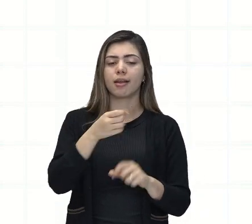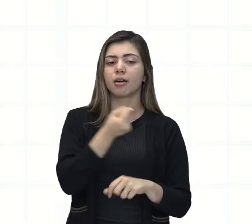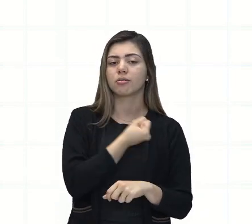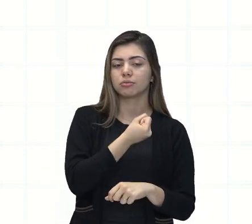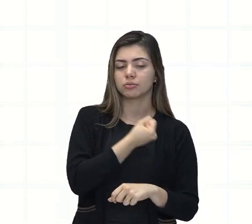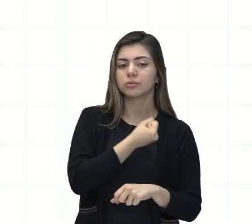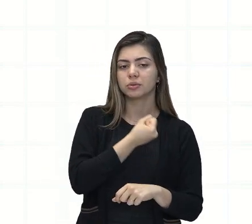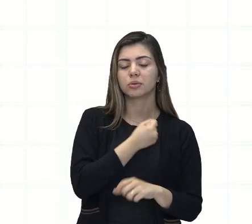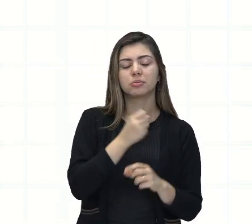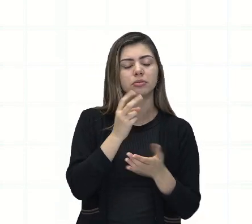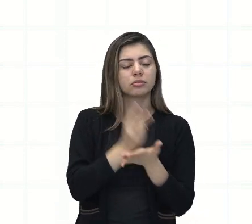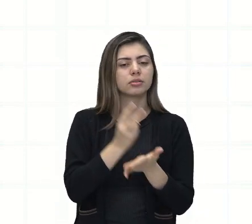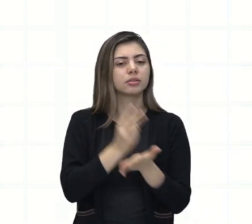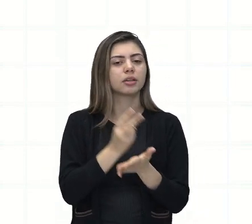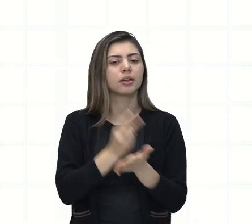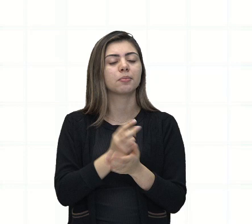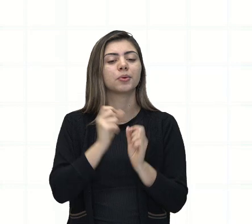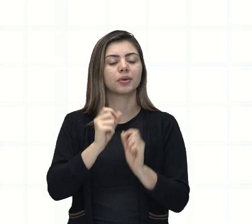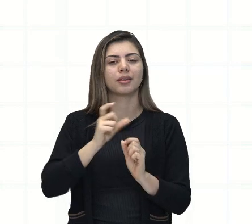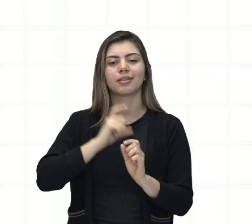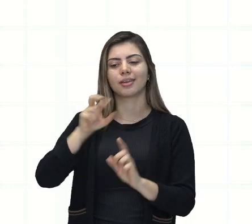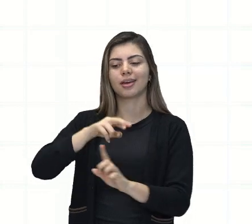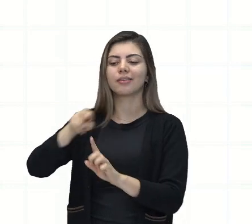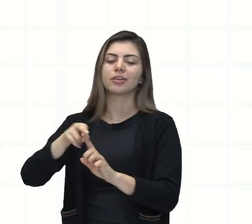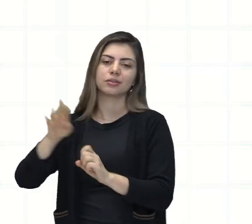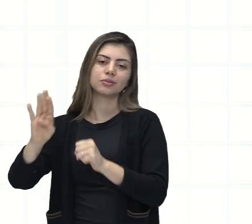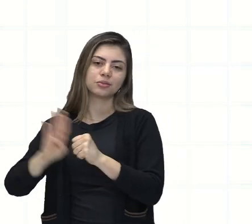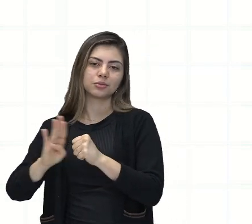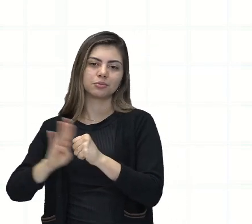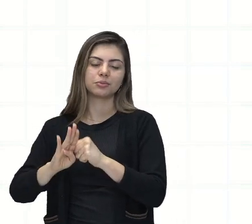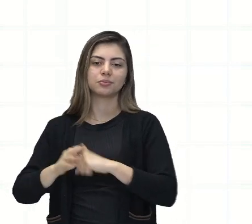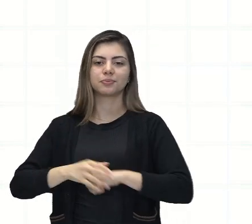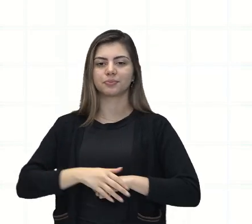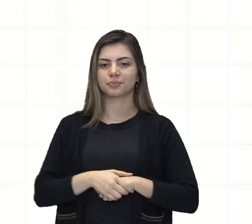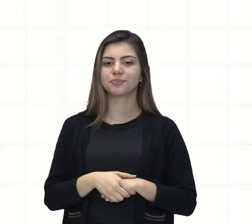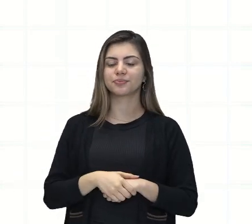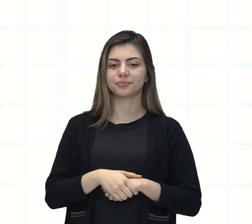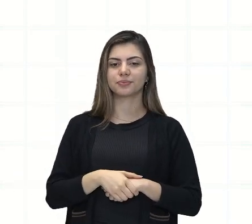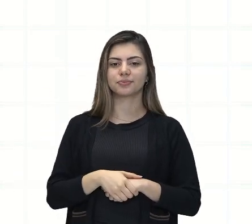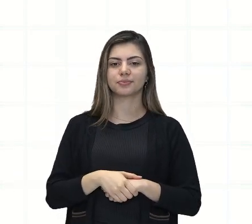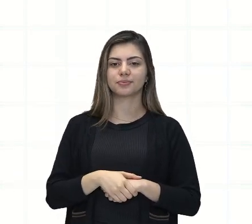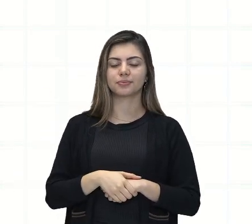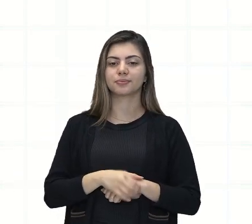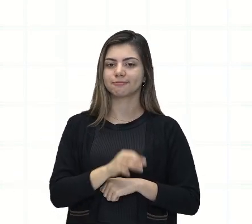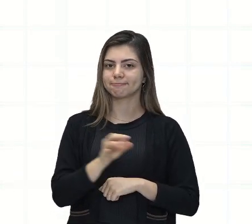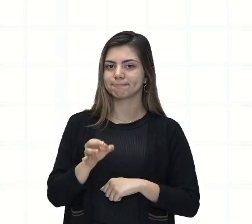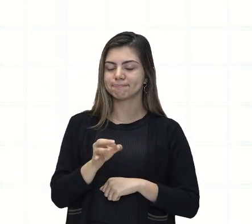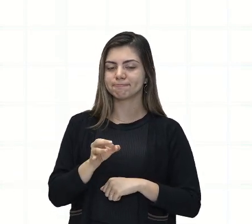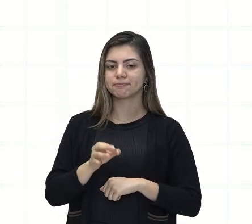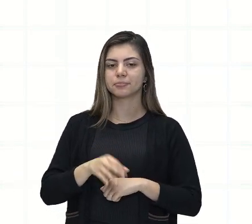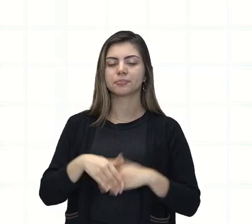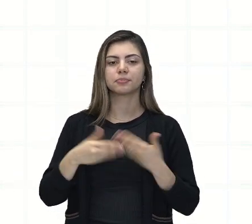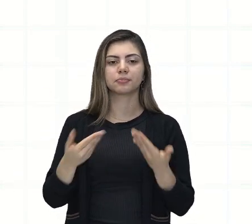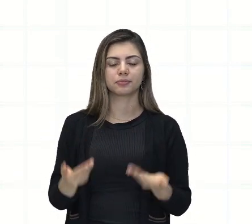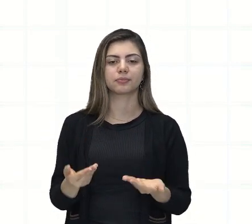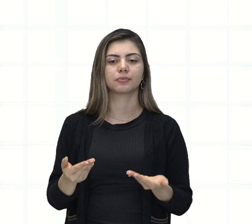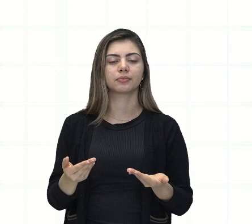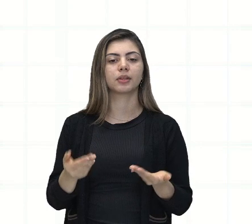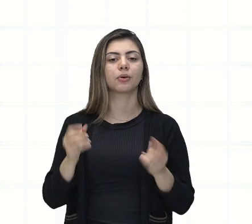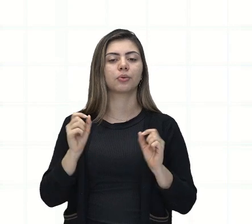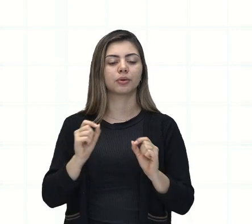ele sempre vai se referir a um substantivo, certinho?